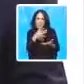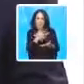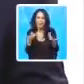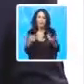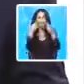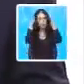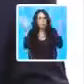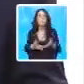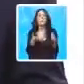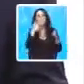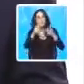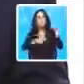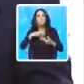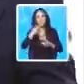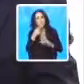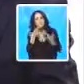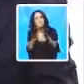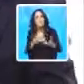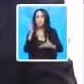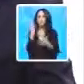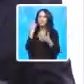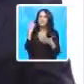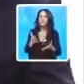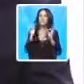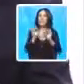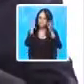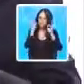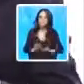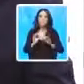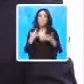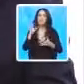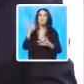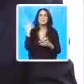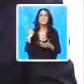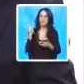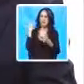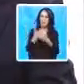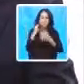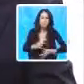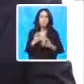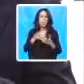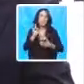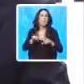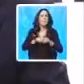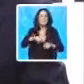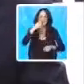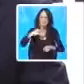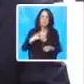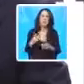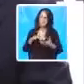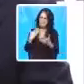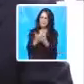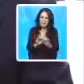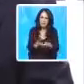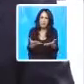da democracia, tem de convencer os portugueses que não só têm uma leitura correta sobre o que se passou nestes anos e o que foram as políticas erradas que nos